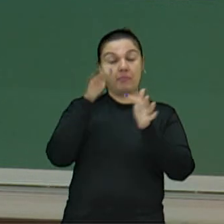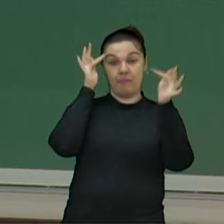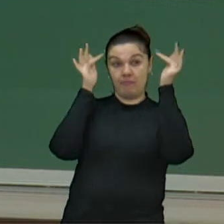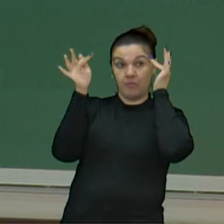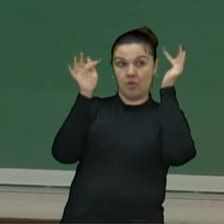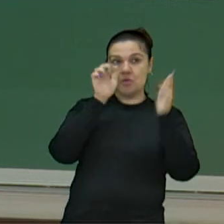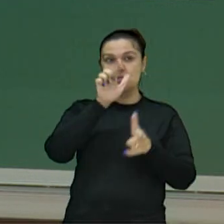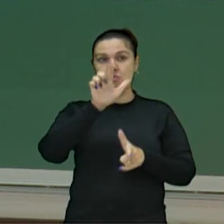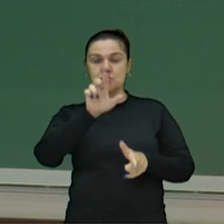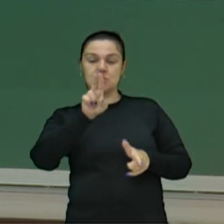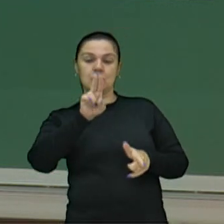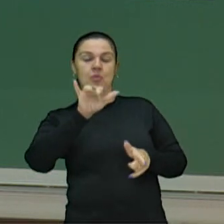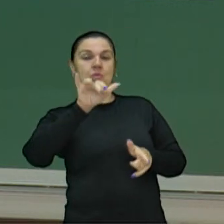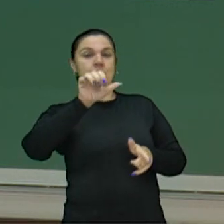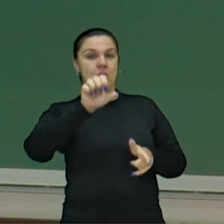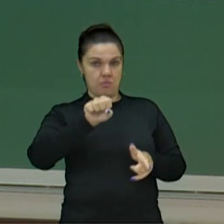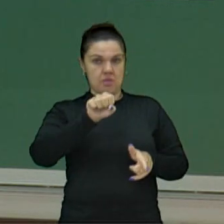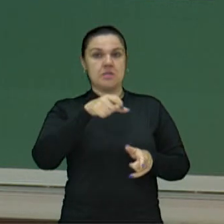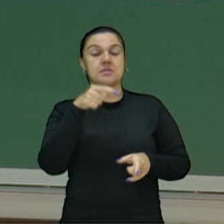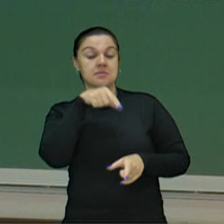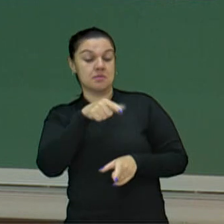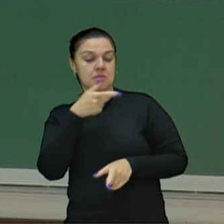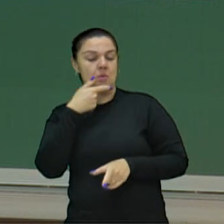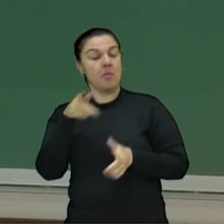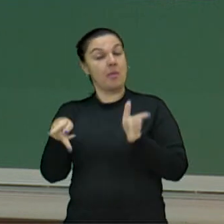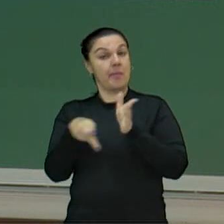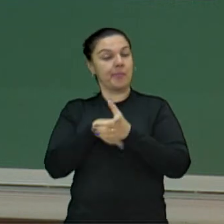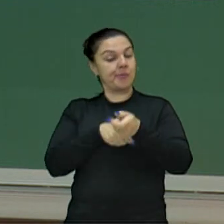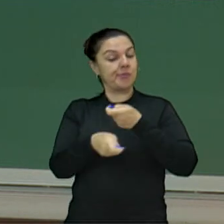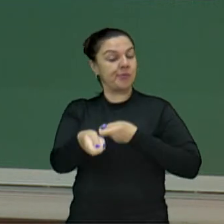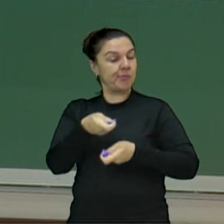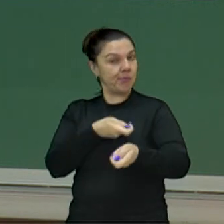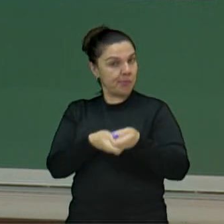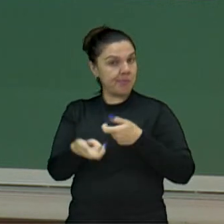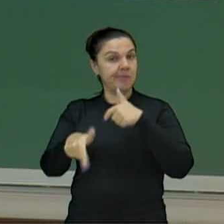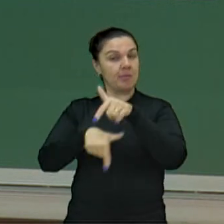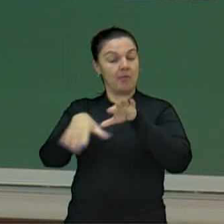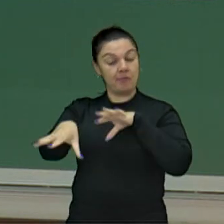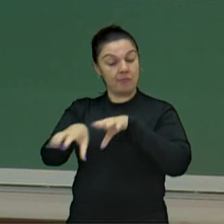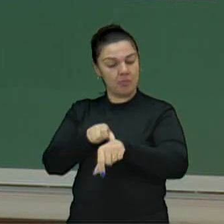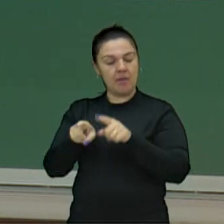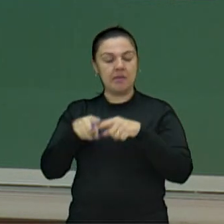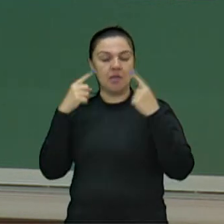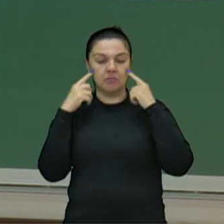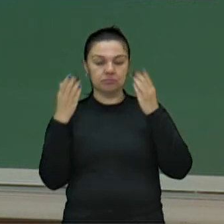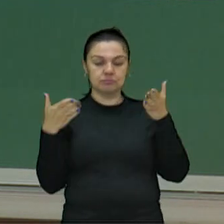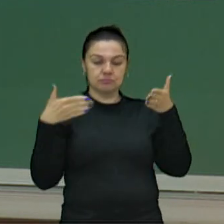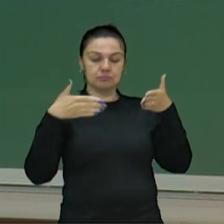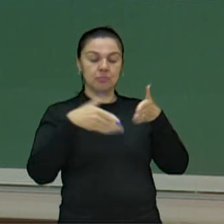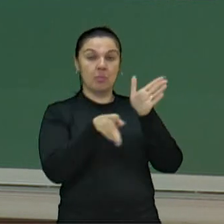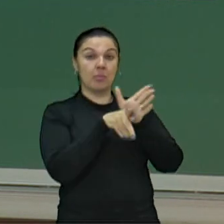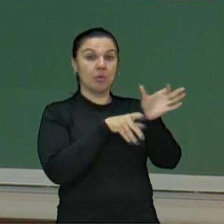um economista que trouxe o estruturalismo para dentro da ciência econômica.